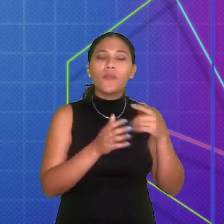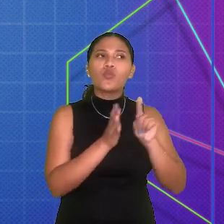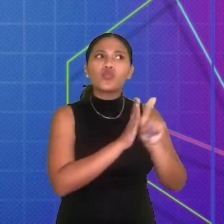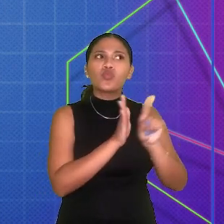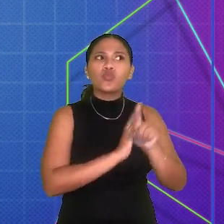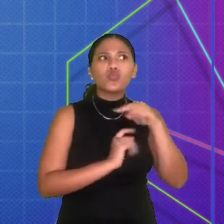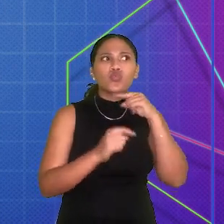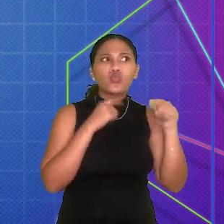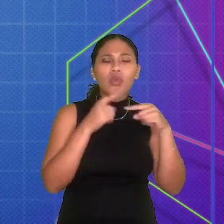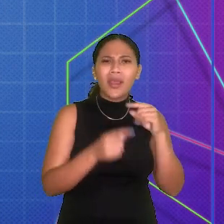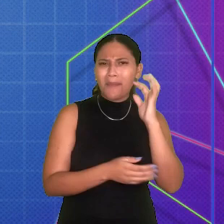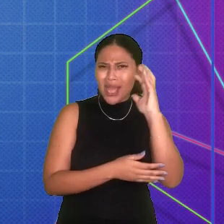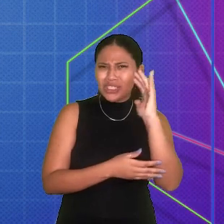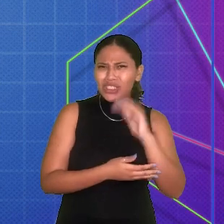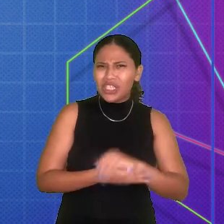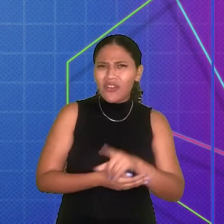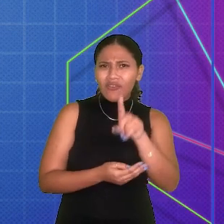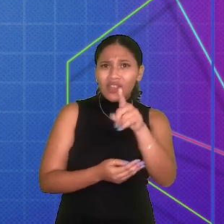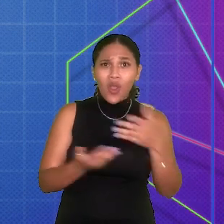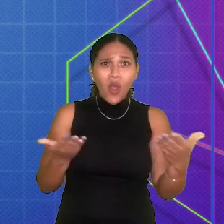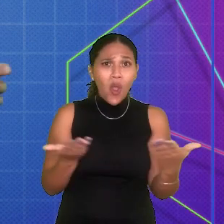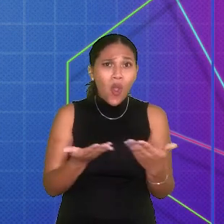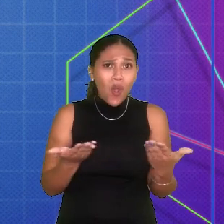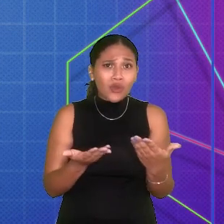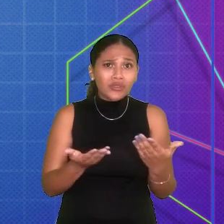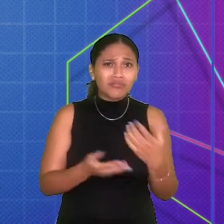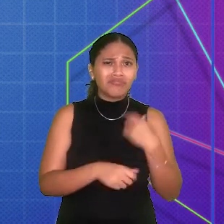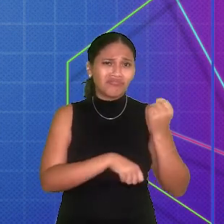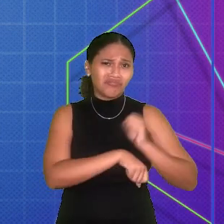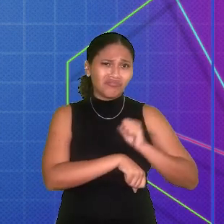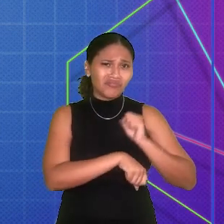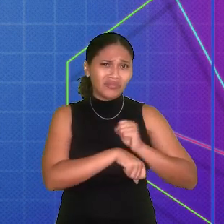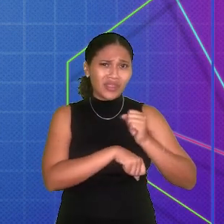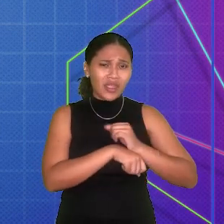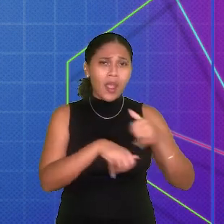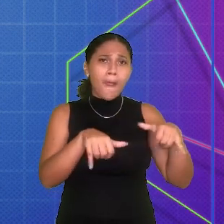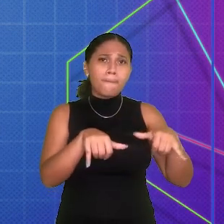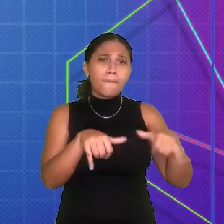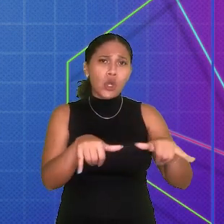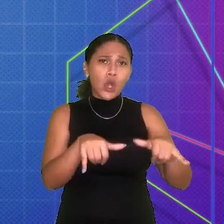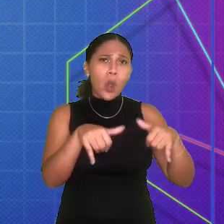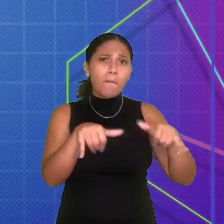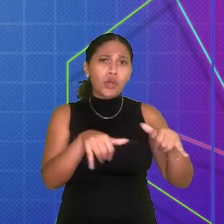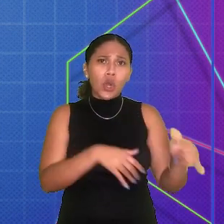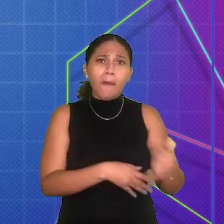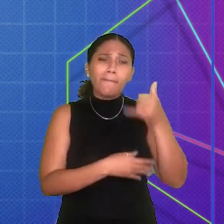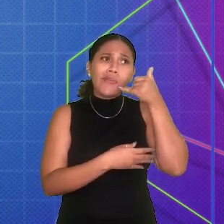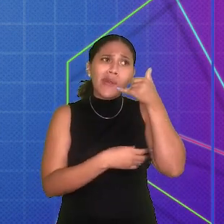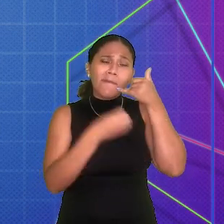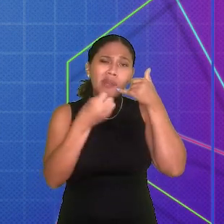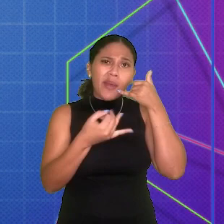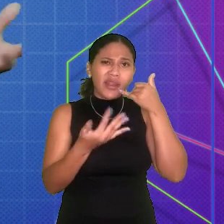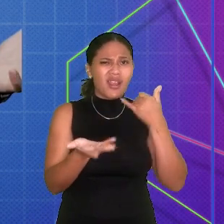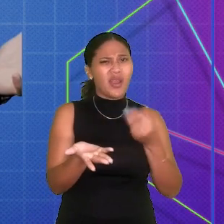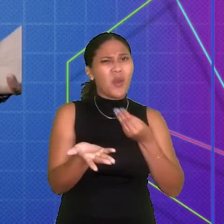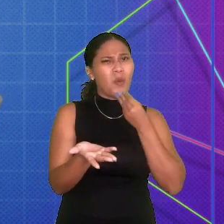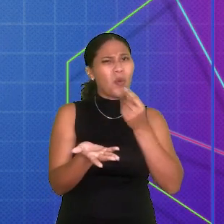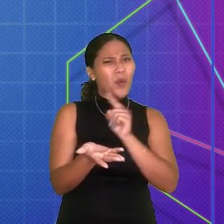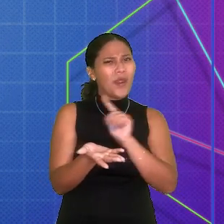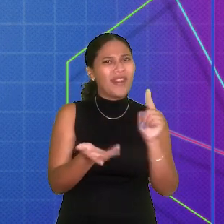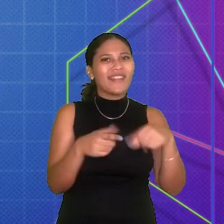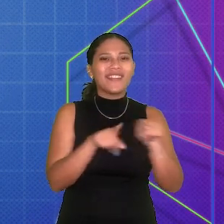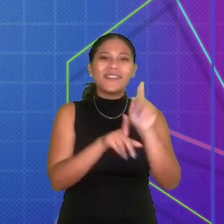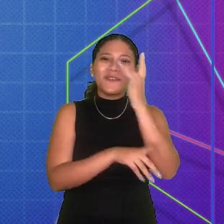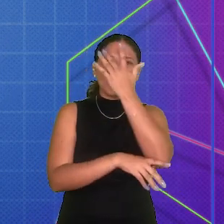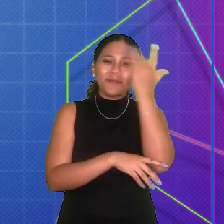da Nintendo. Agora imagina, você, hoje em dia, esperaria alguém te atender para conseguir alguma coisa dessas? Claro que não,